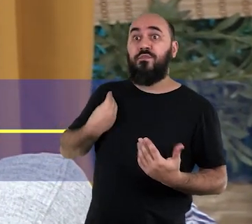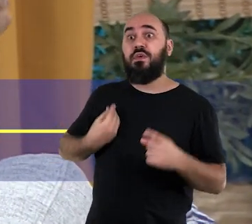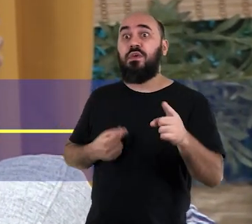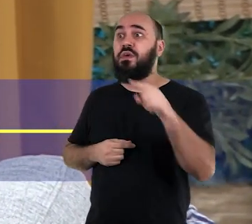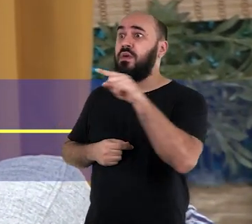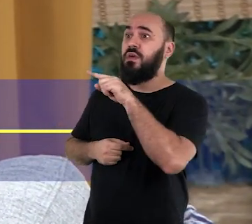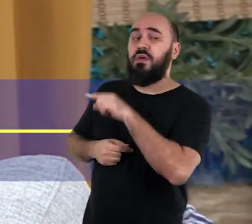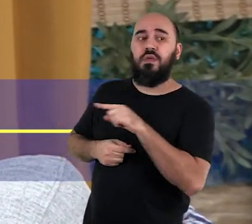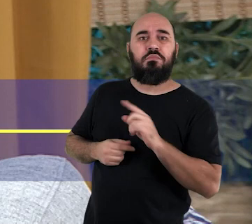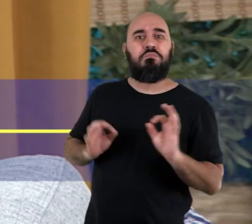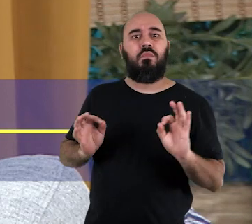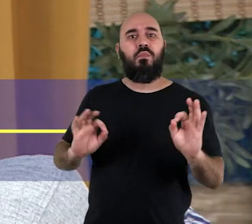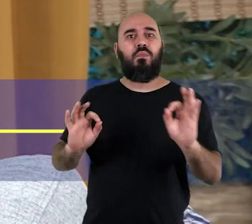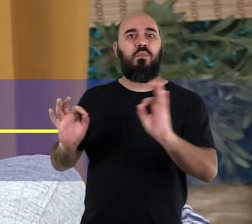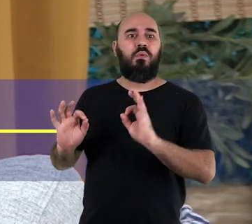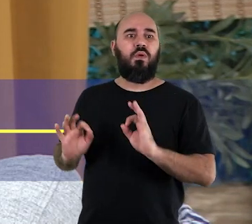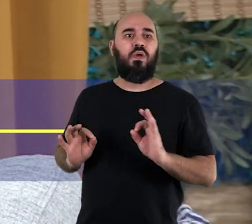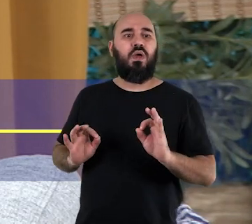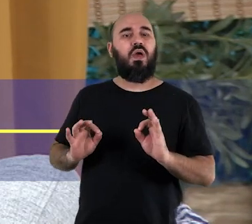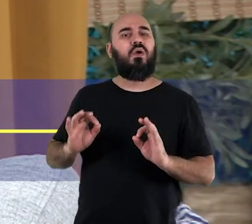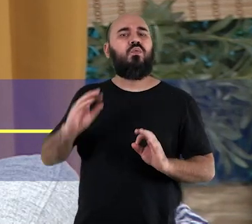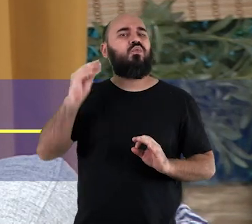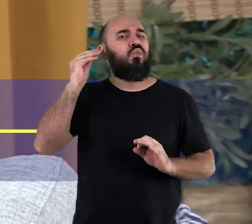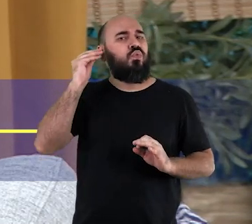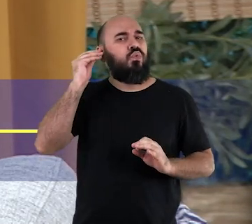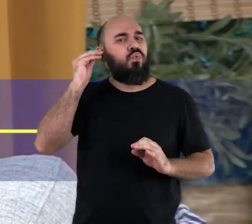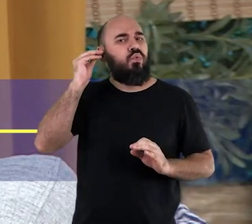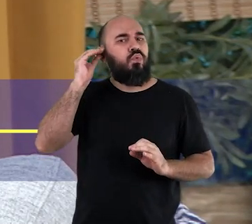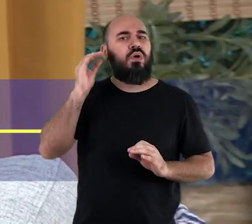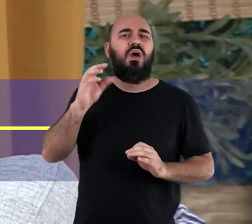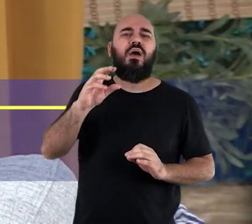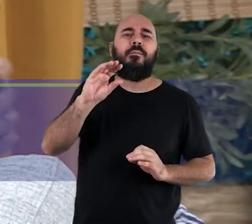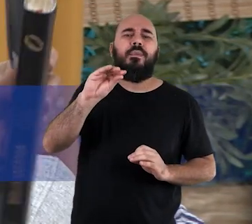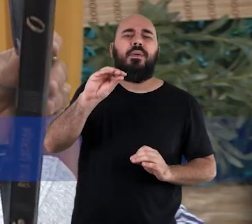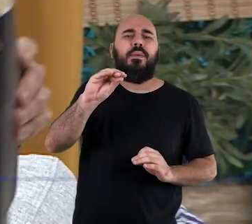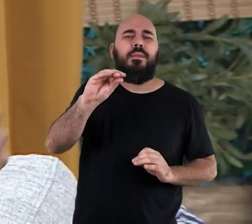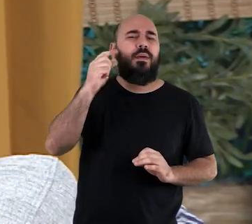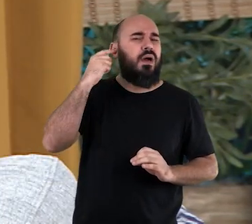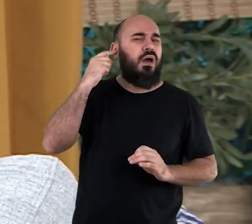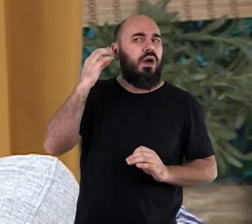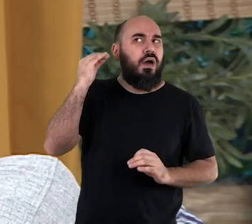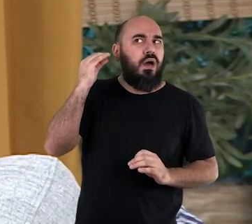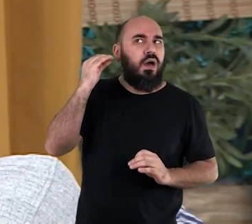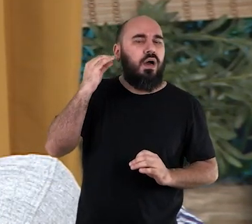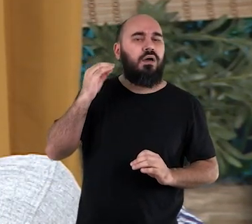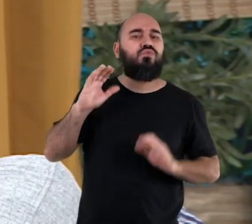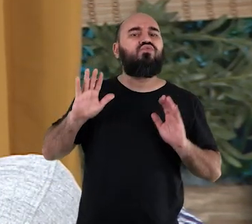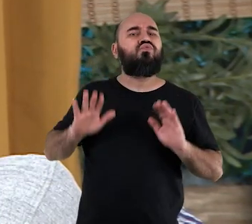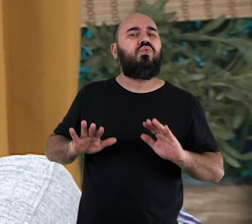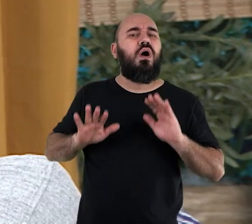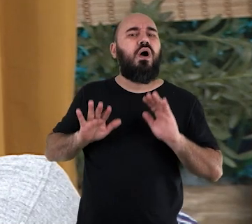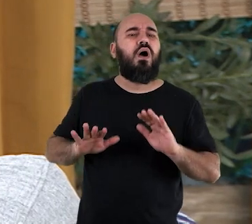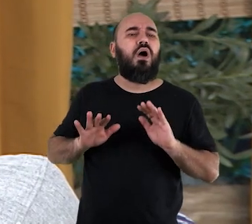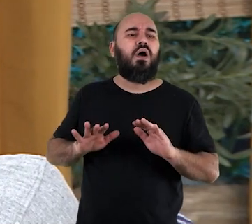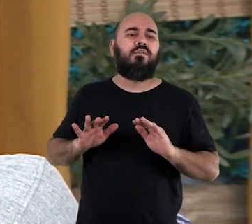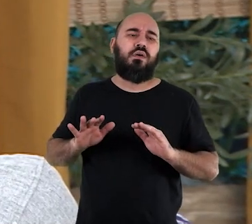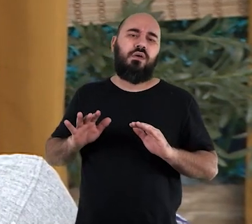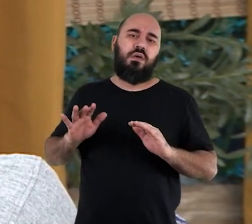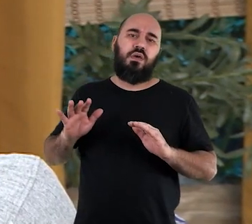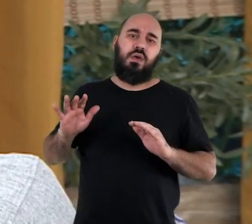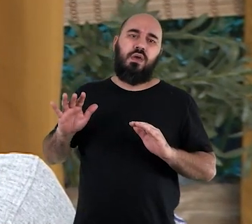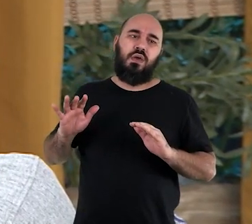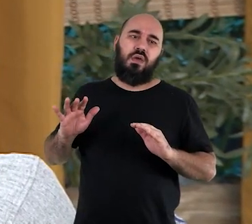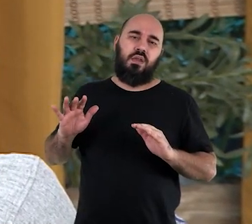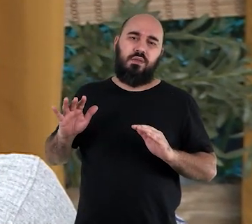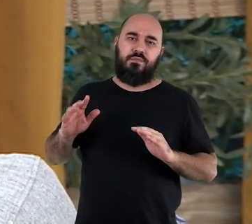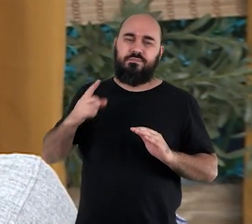veio o som de um suave sussurro. E ele saiu, diz a Bíblia, com seu rosto coberto. E outra vez ele